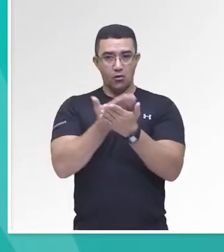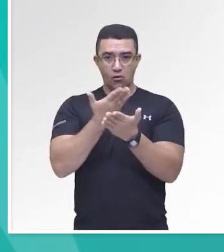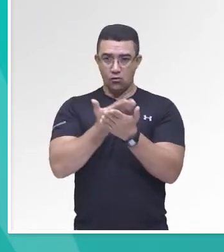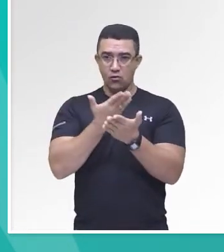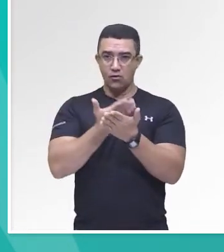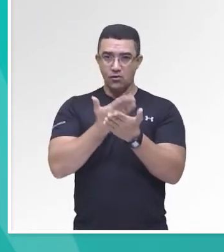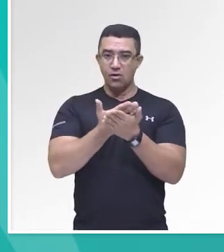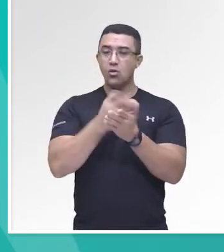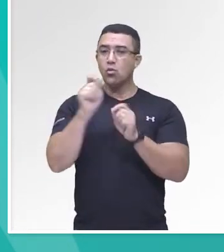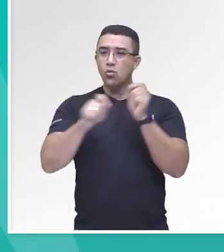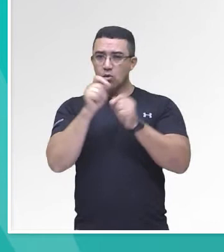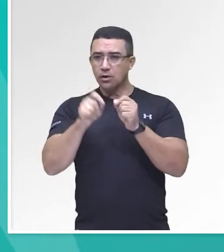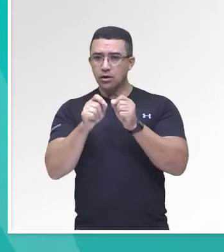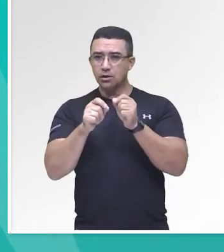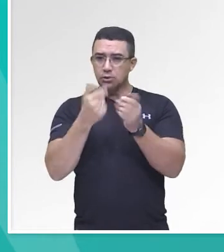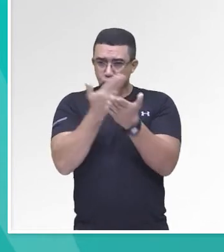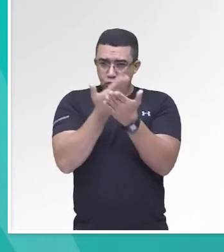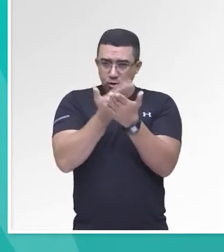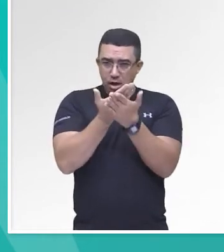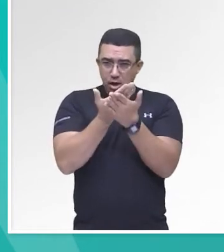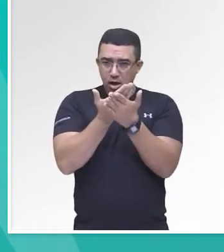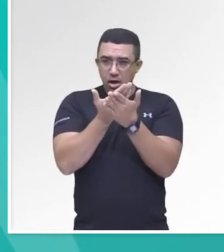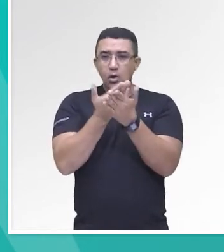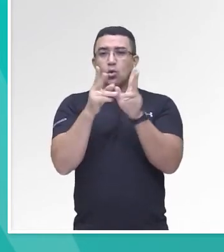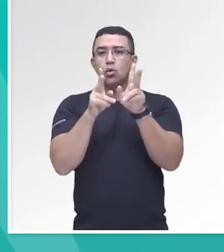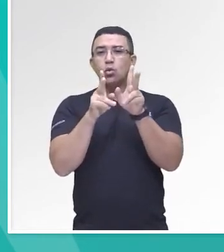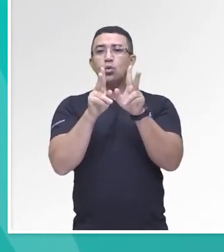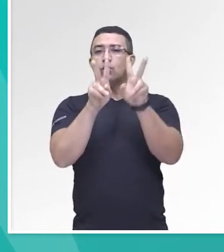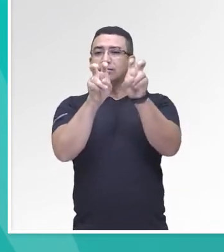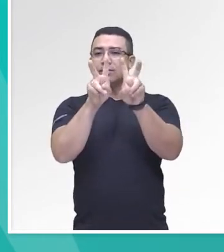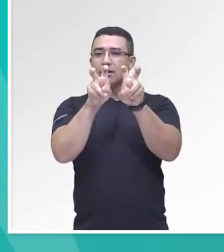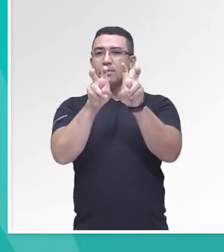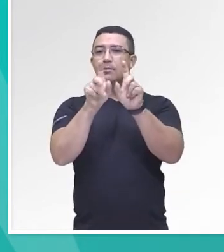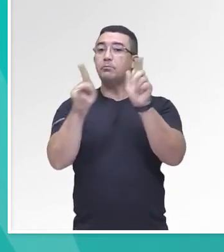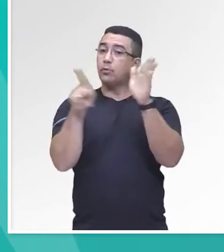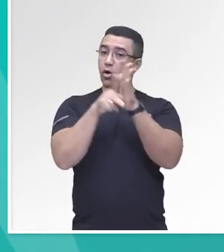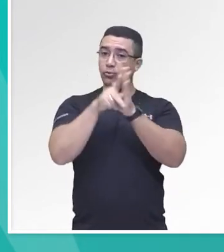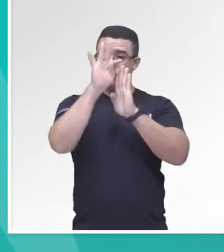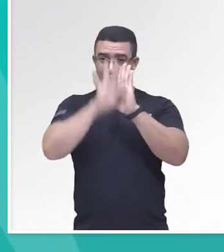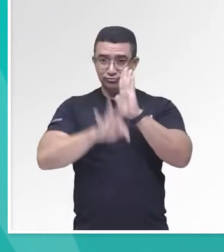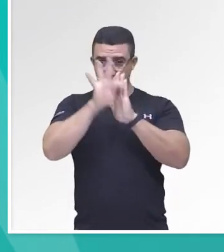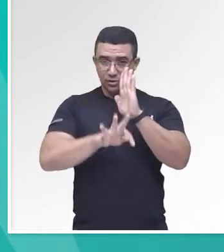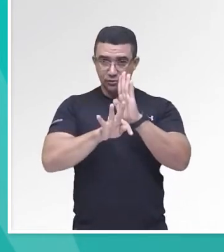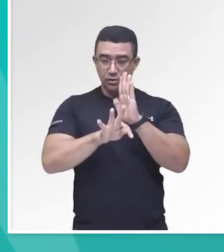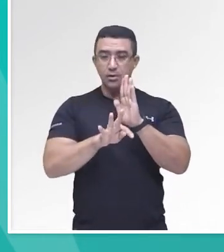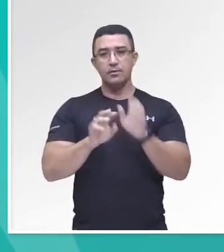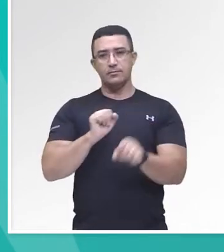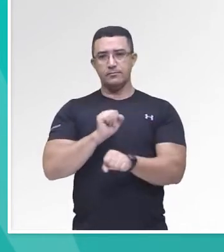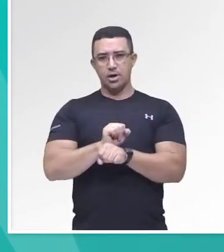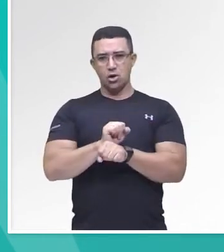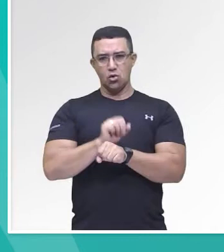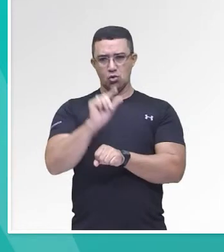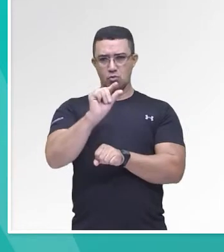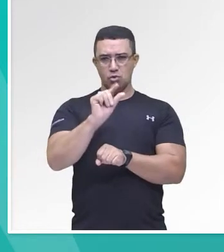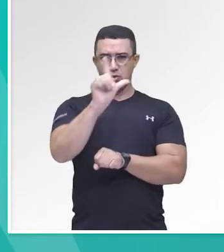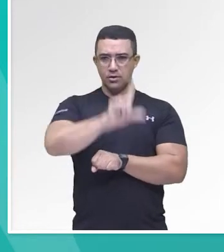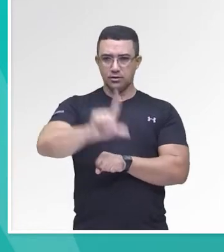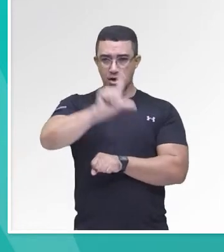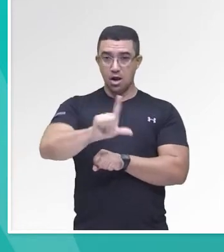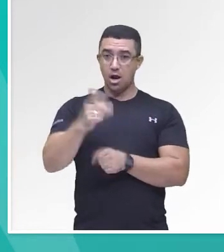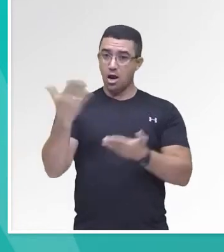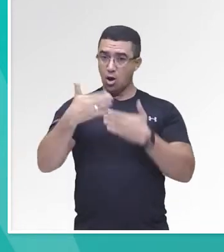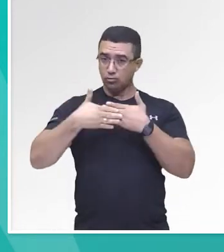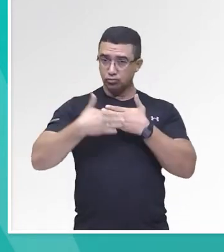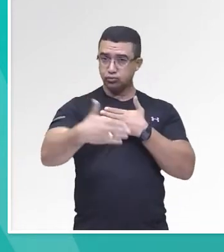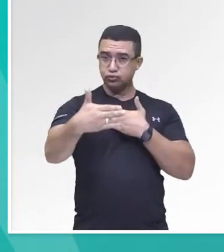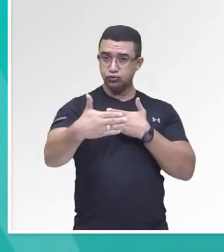que está tratando de aspectos mais textuais, né? A gente deu aí uma pausa na literatura e agora a gente segue falando